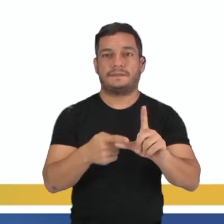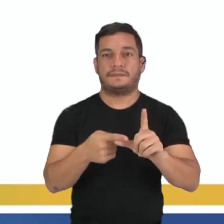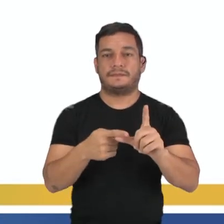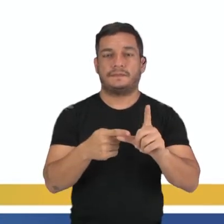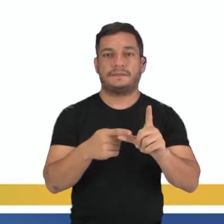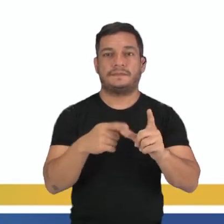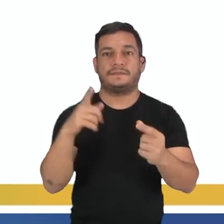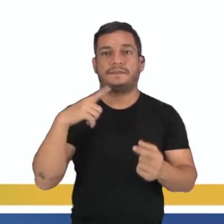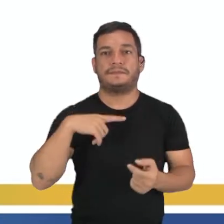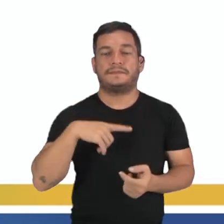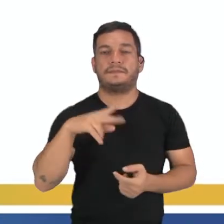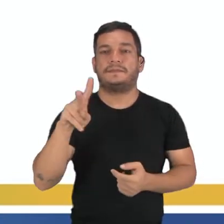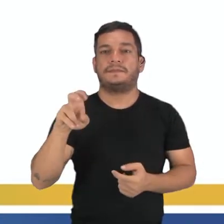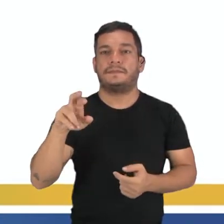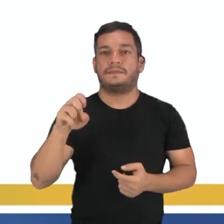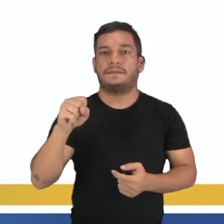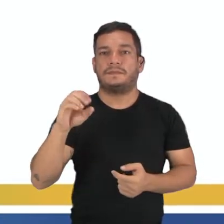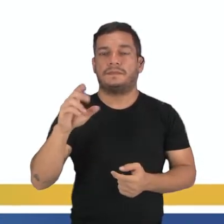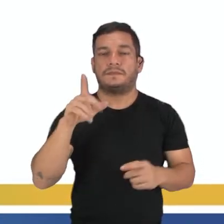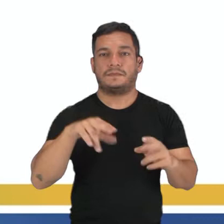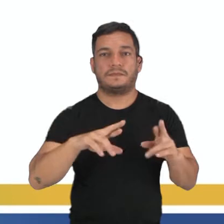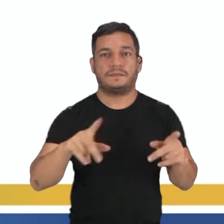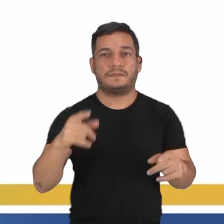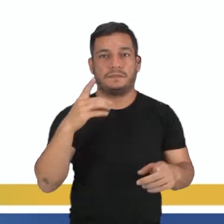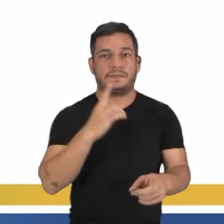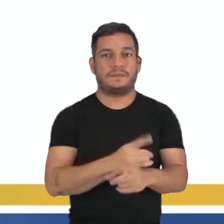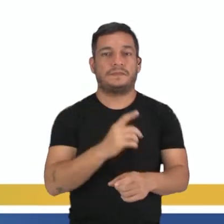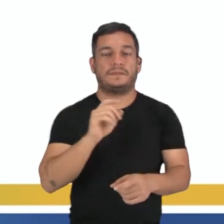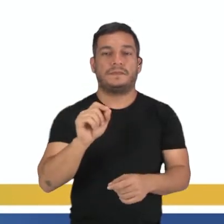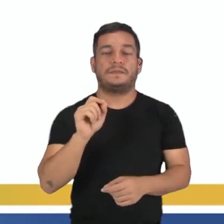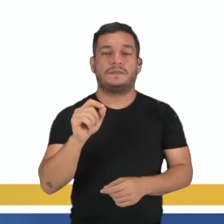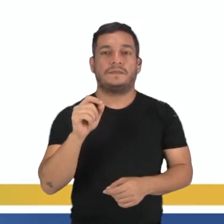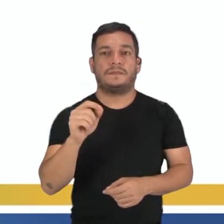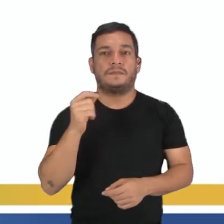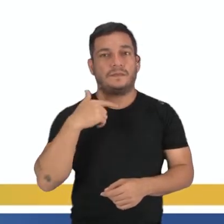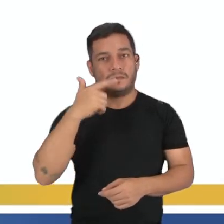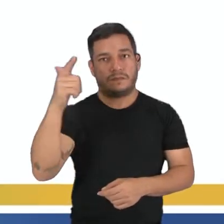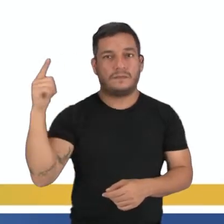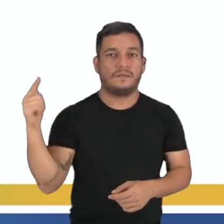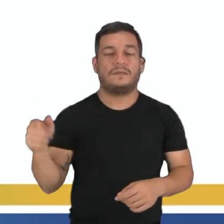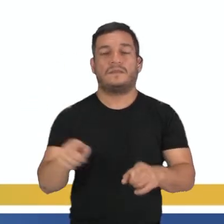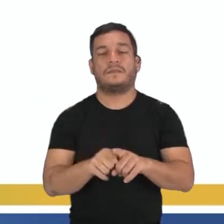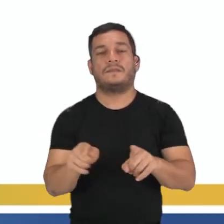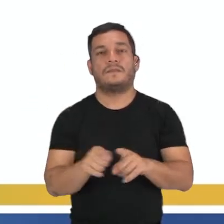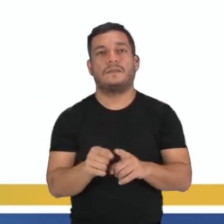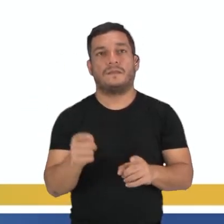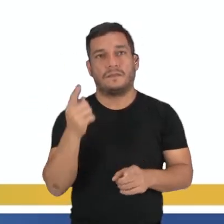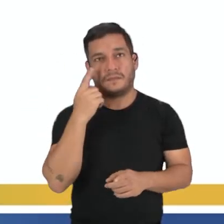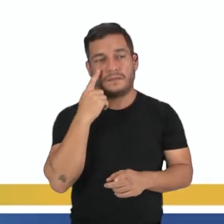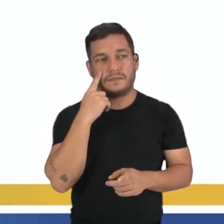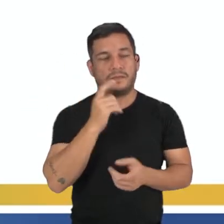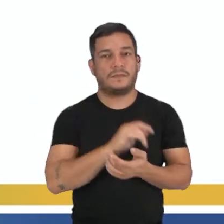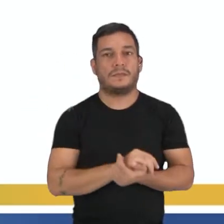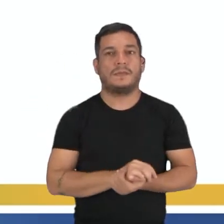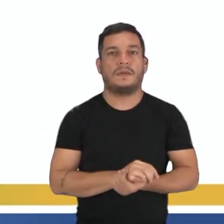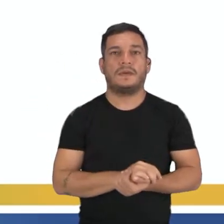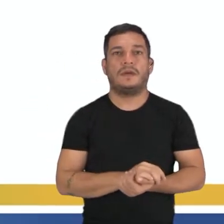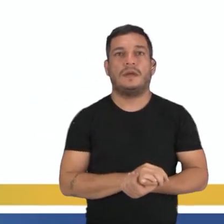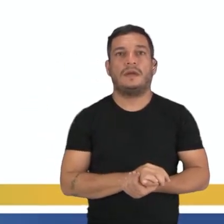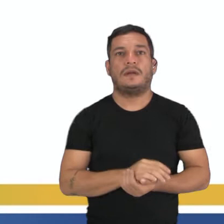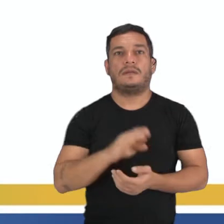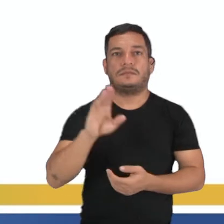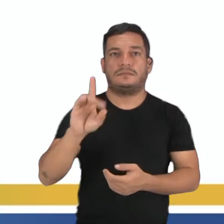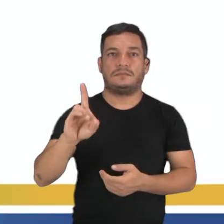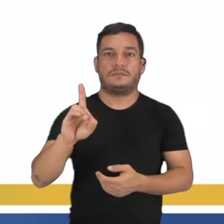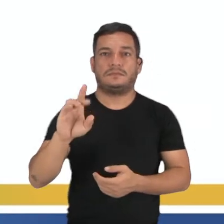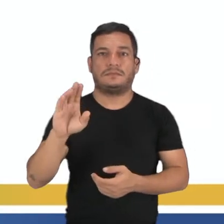um vértice, né? Ou seja, estiverem aí contrários, ó, nós temos outros opostos pelo vértice, vamos ver? O ângulo B e o